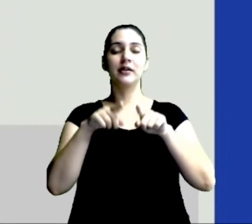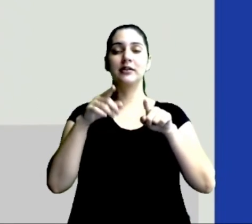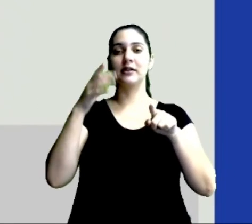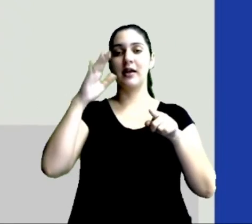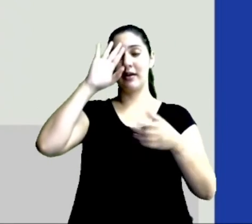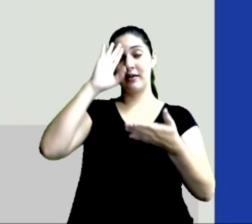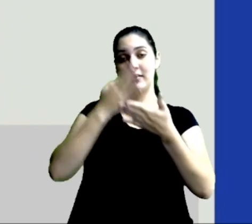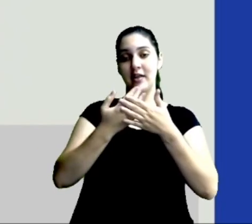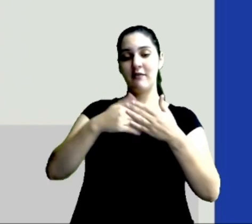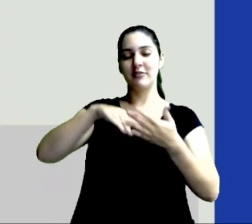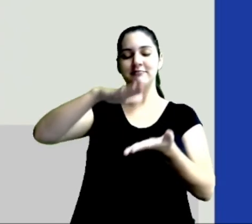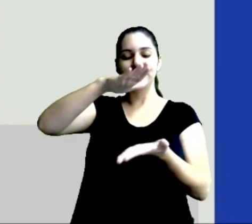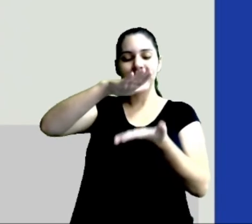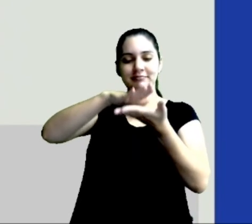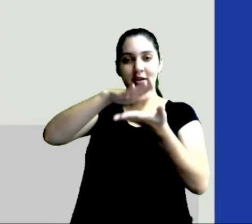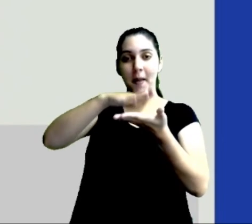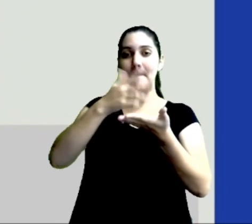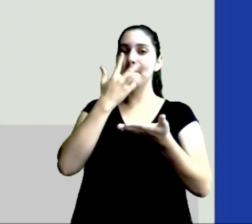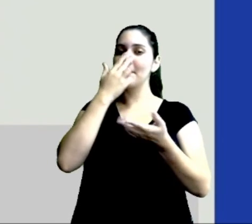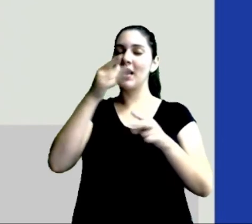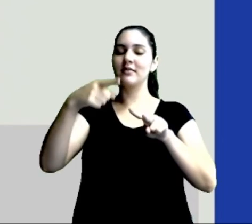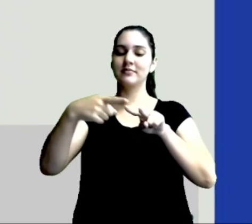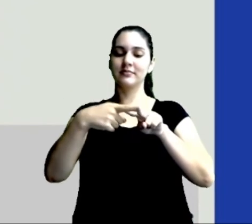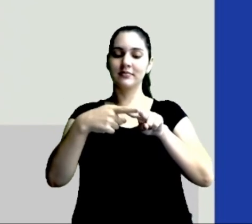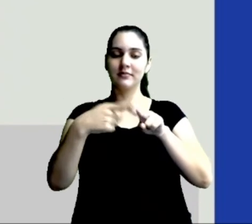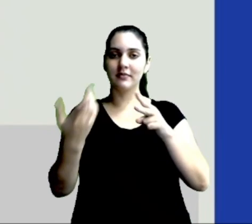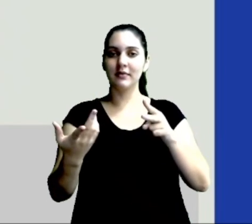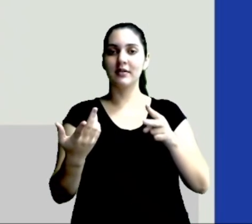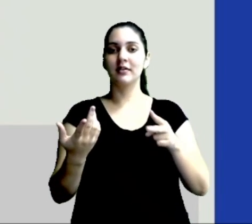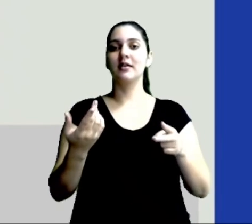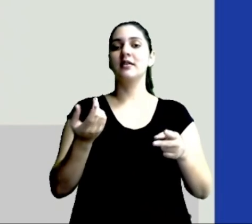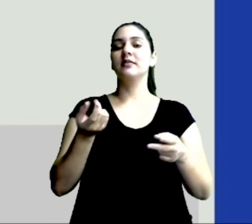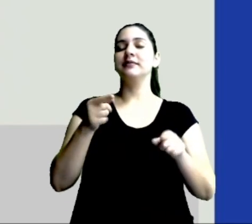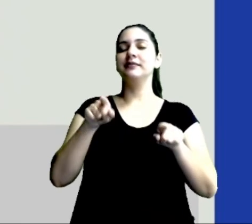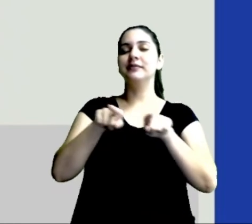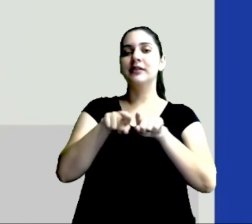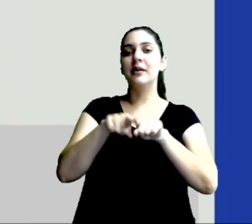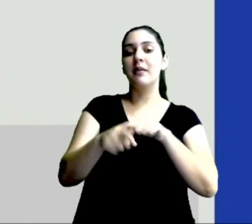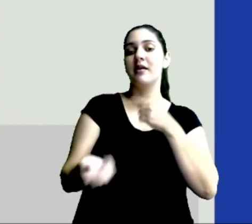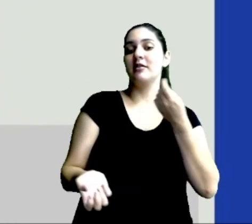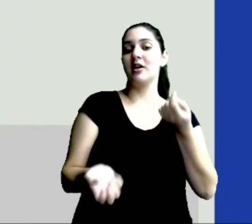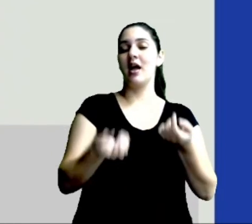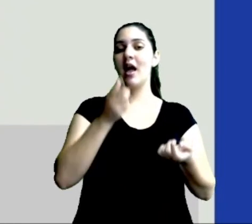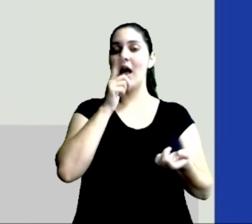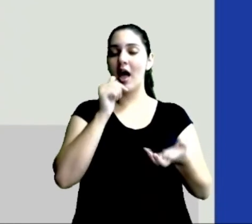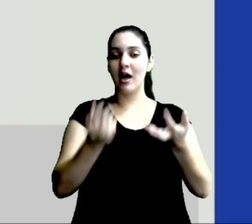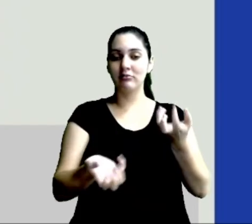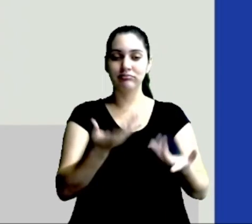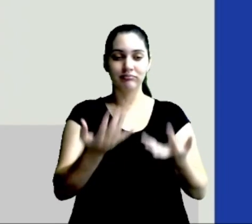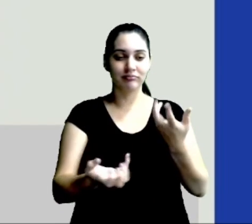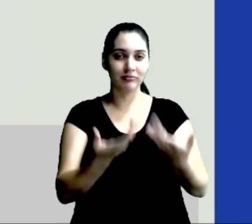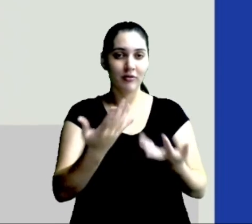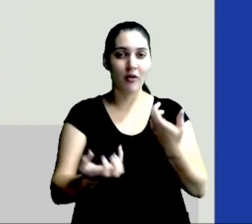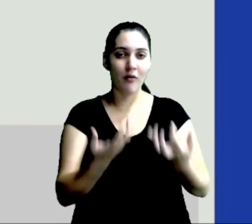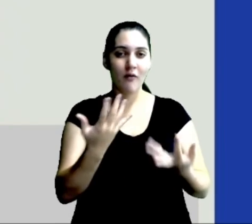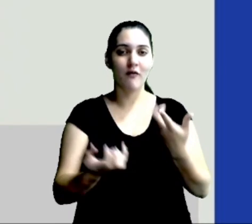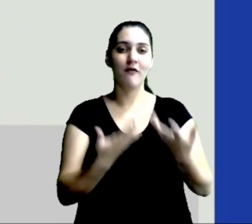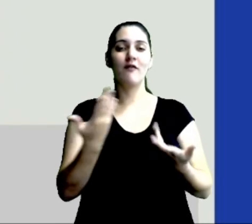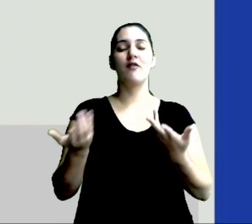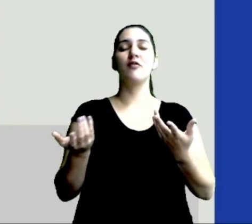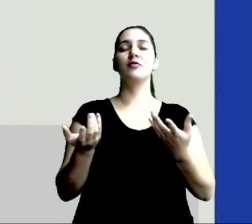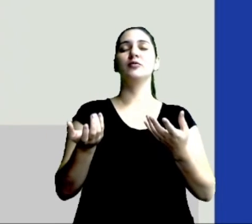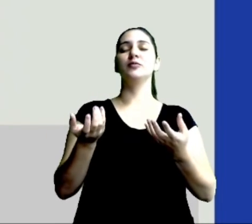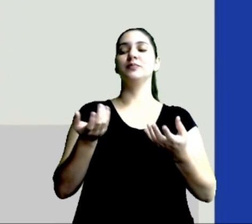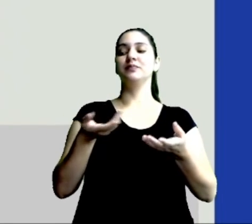pizza. Falava-se que na altura da linha do Equador as águas ferviam, incendiando os navios. Aqui nessa gravura você vê